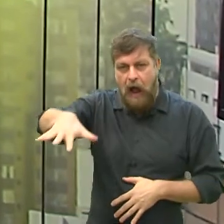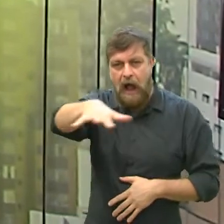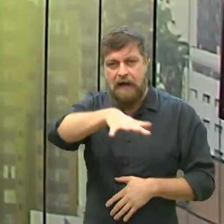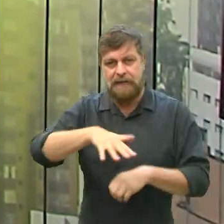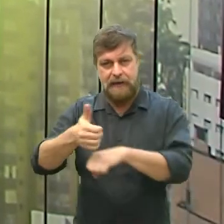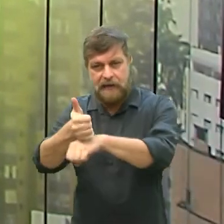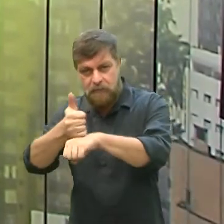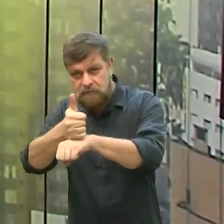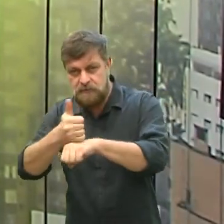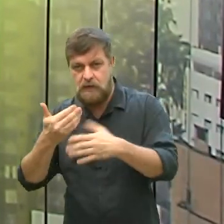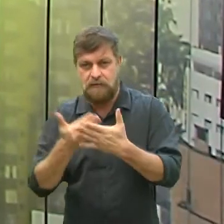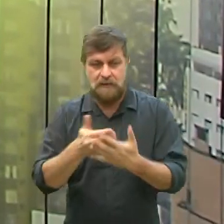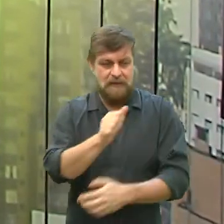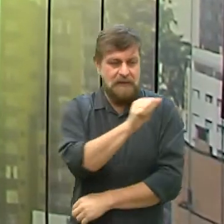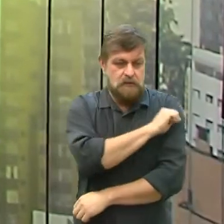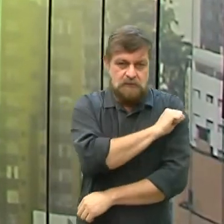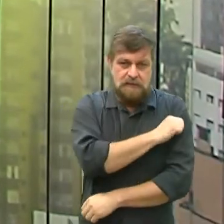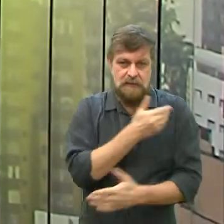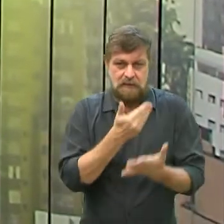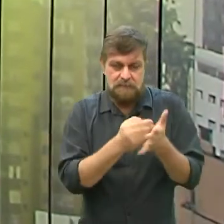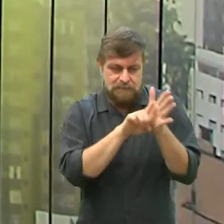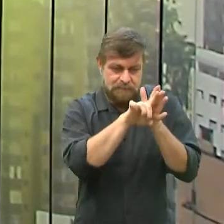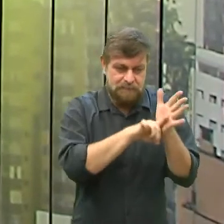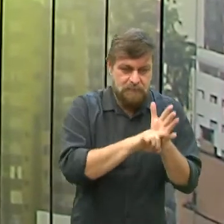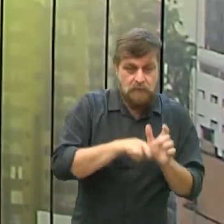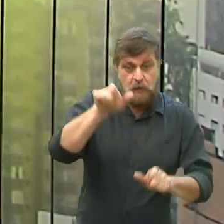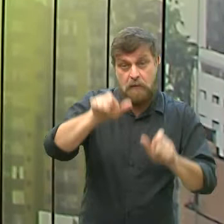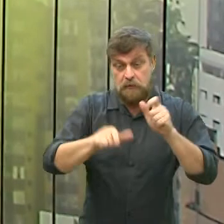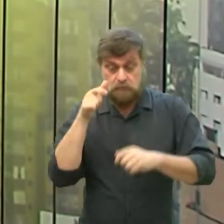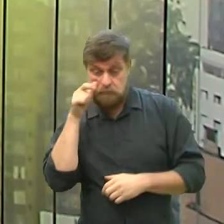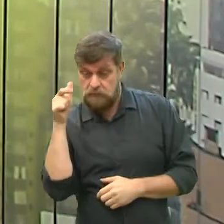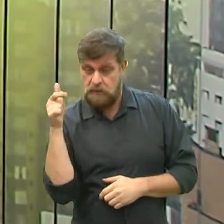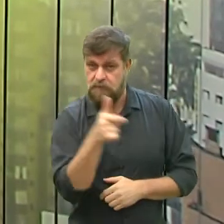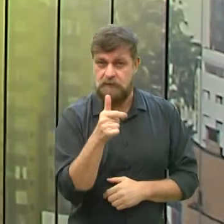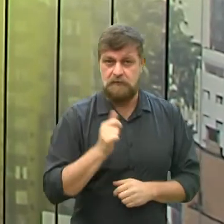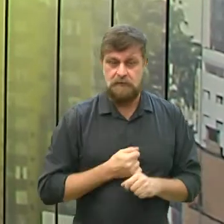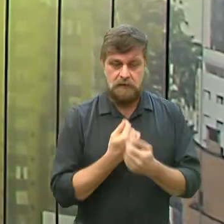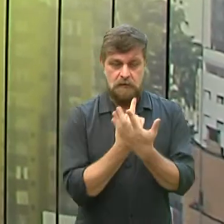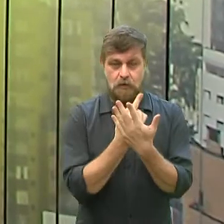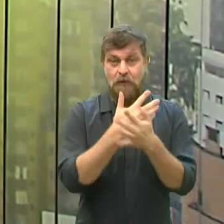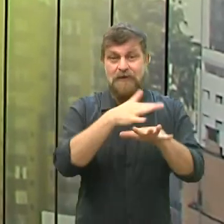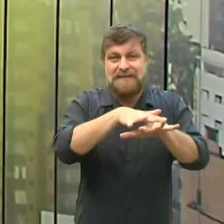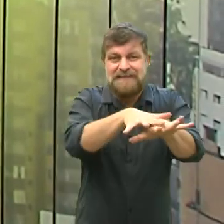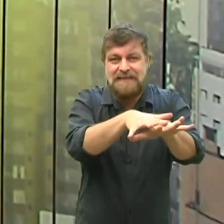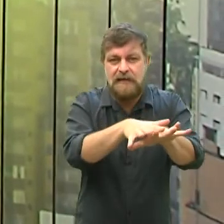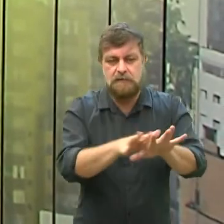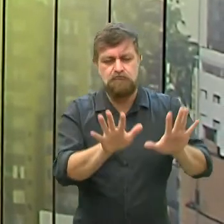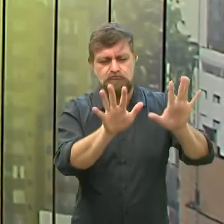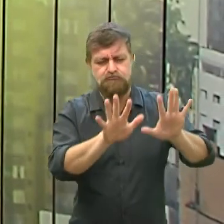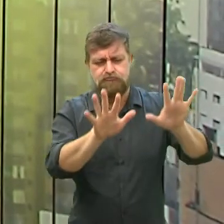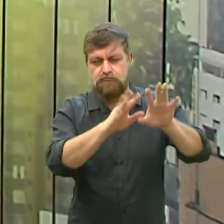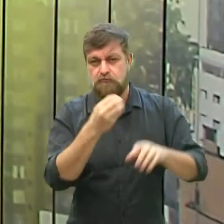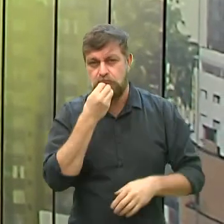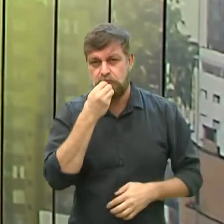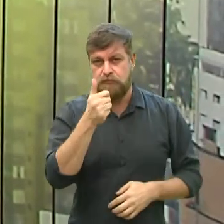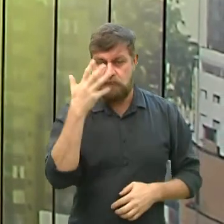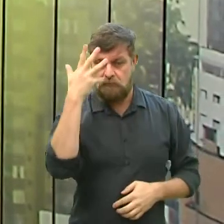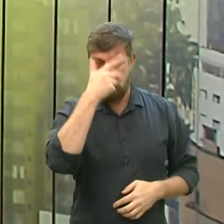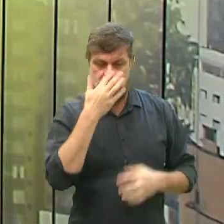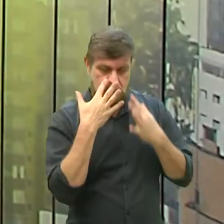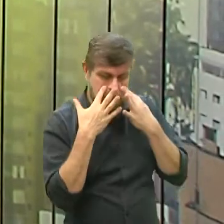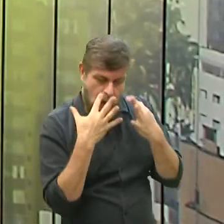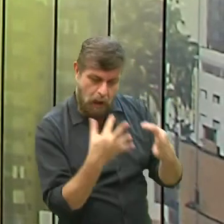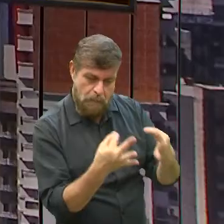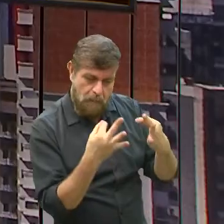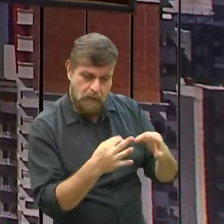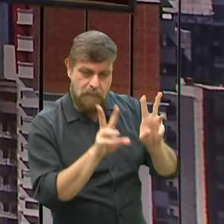para estudantes, professores, pesquisadores ou cidadão que tiver interesse. Tem um design bastante, né, arrojado, interessante para chamar atenção